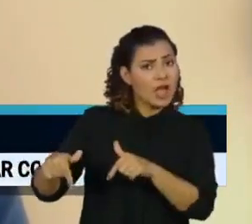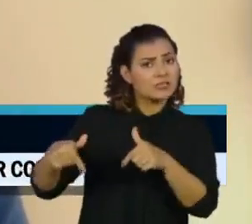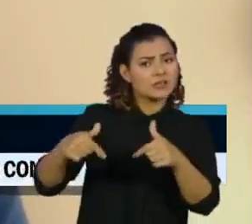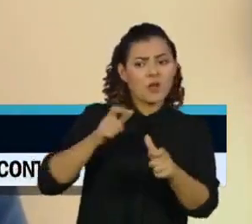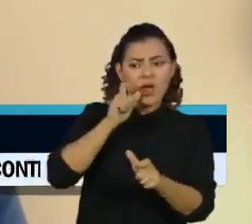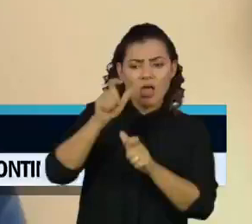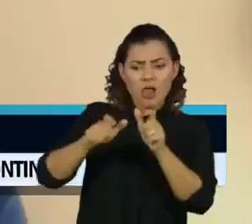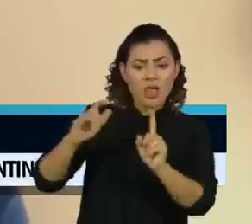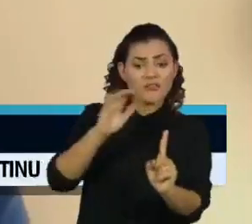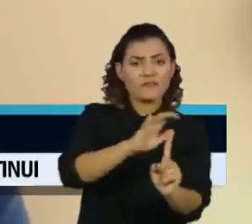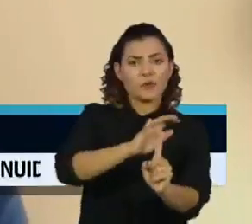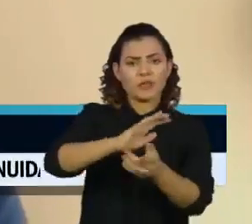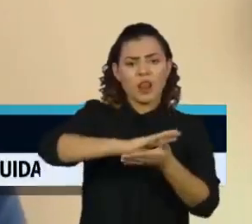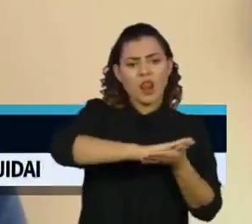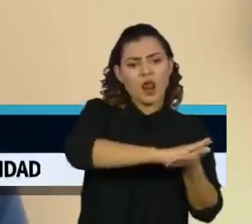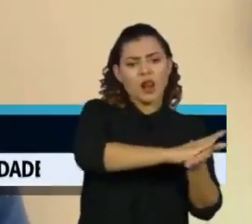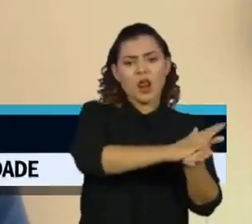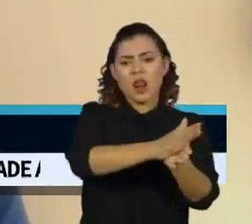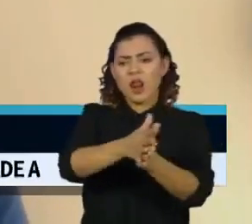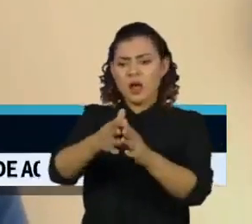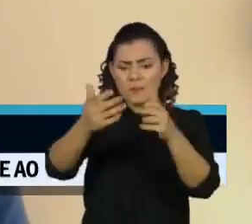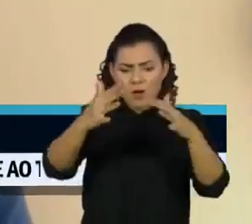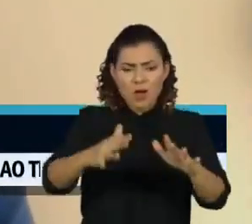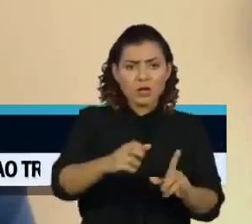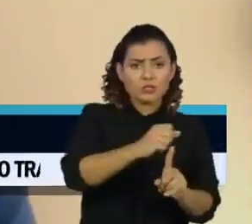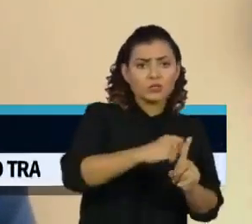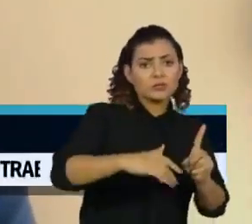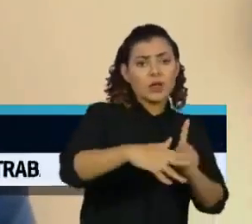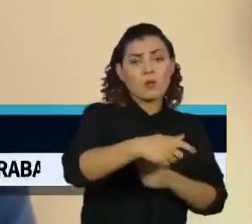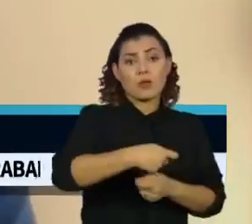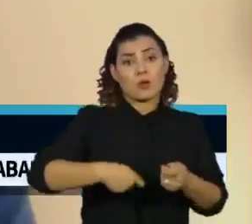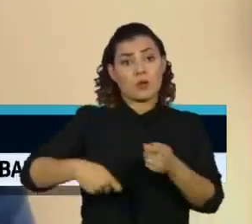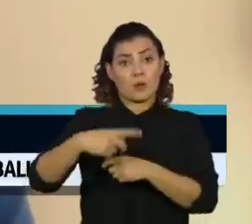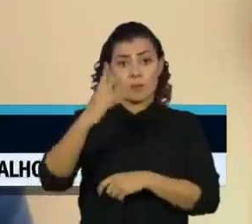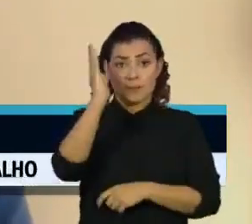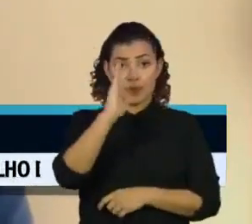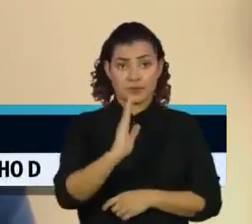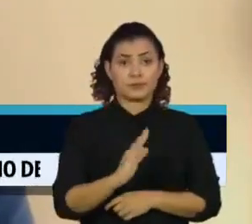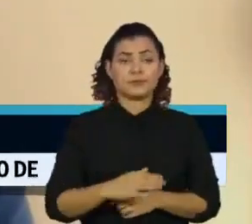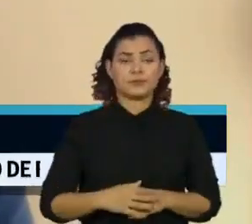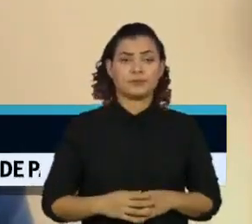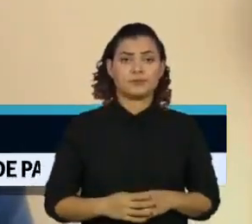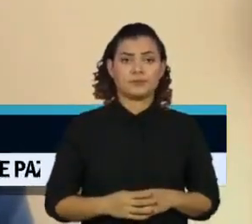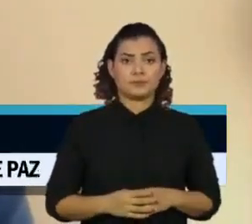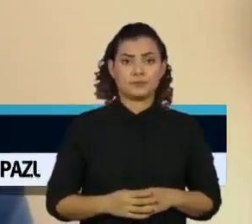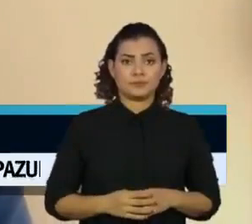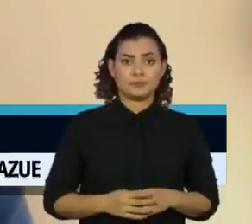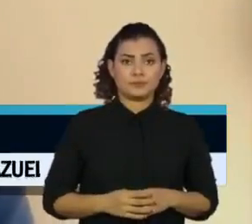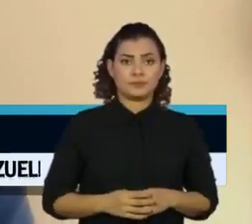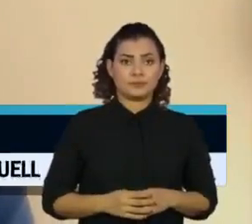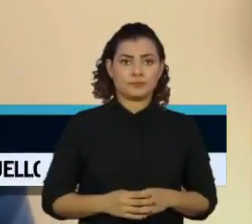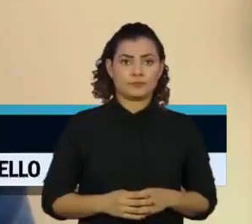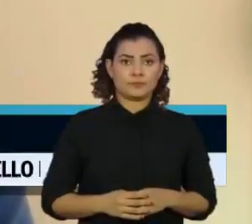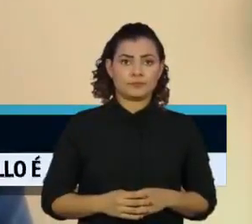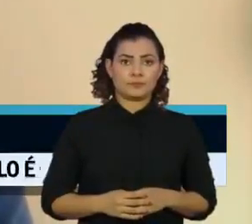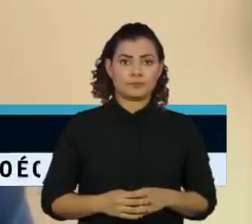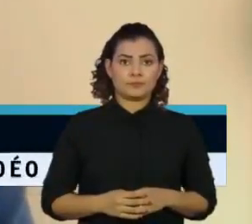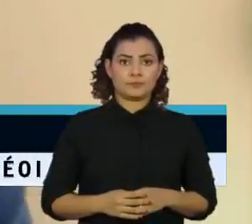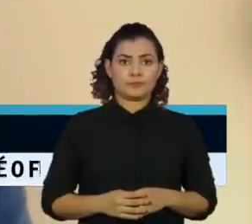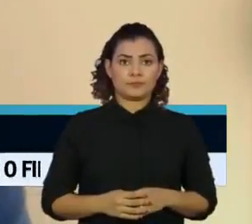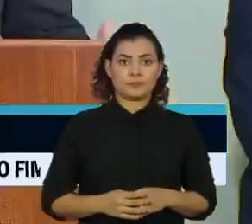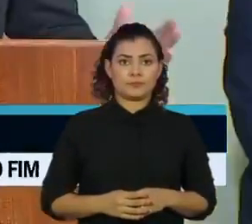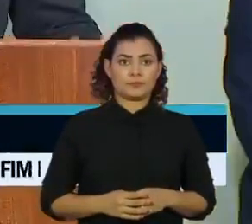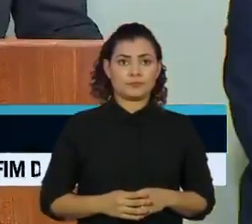uma devastadora tragédia humanitária, social e econômica no Brasil. Social and economic tragedy